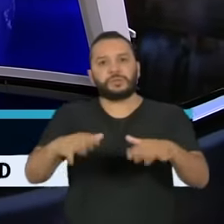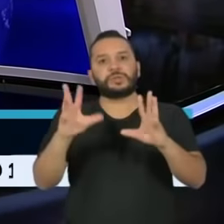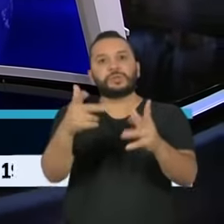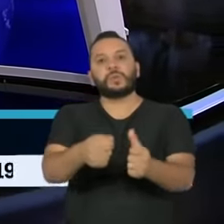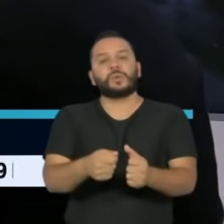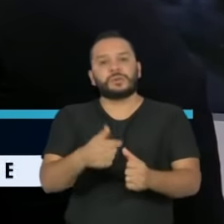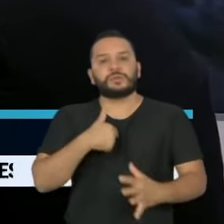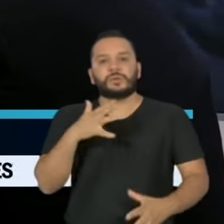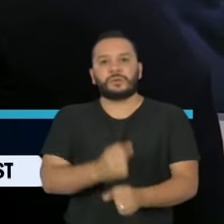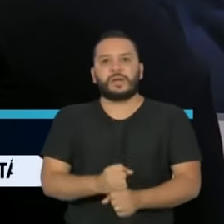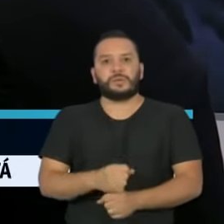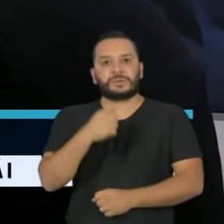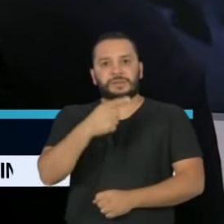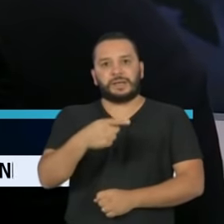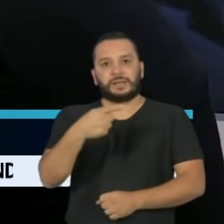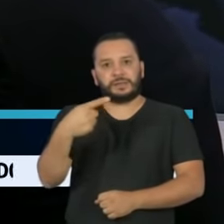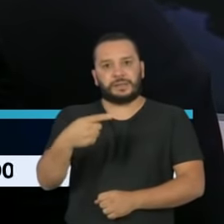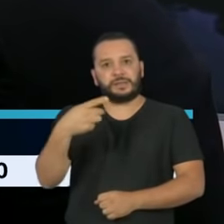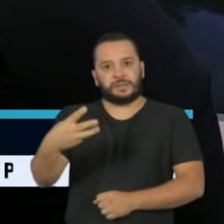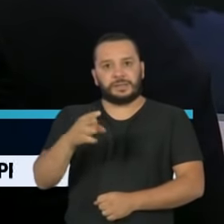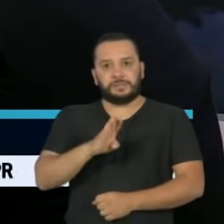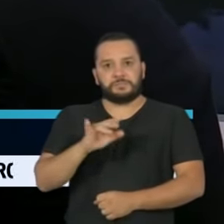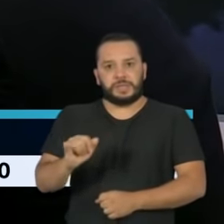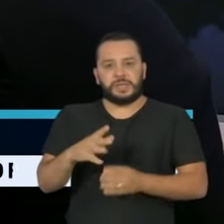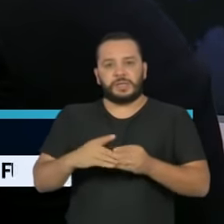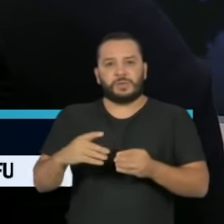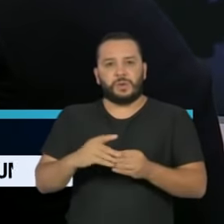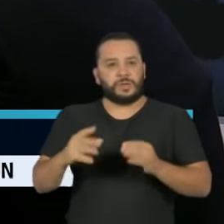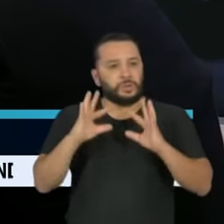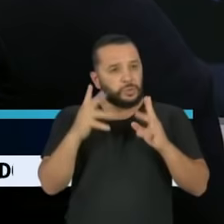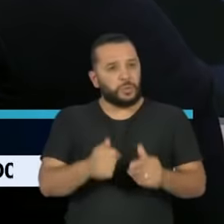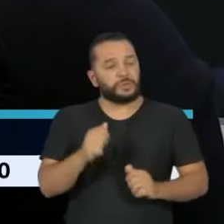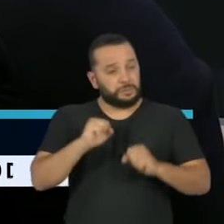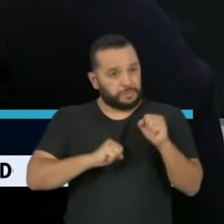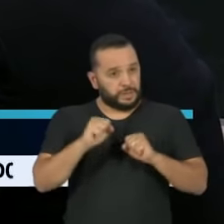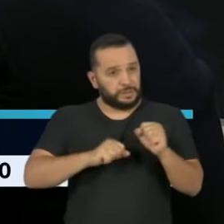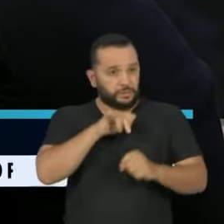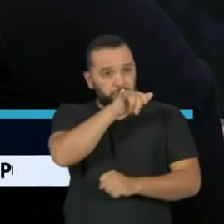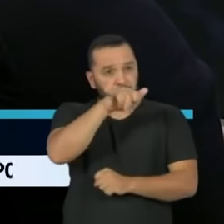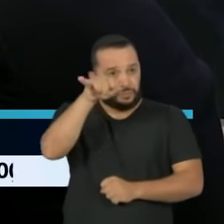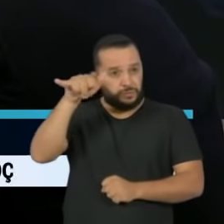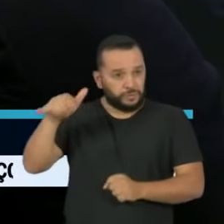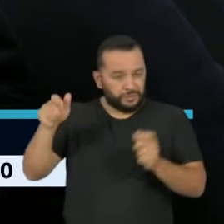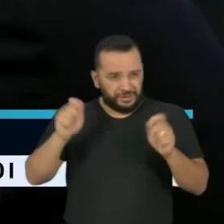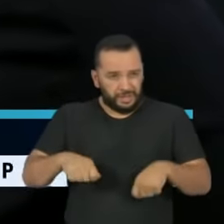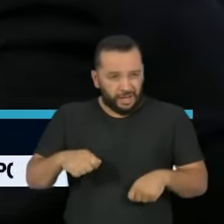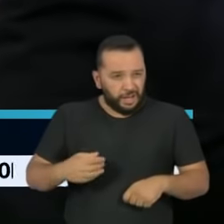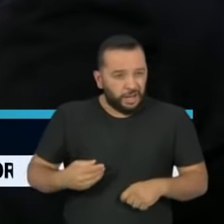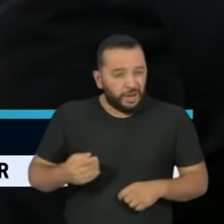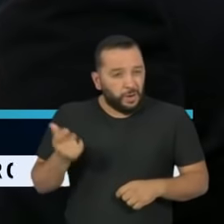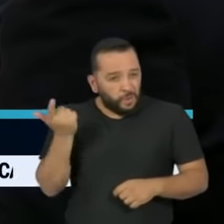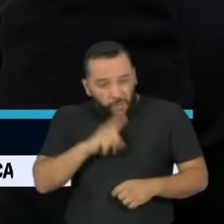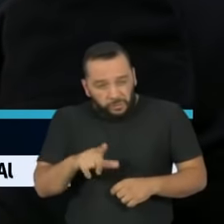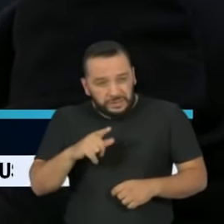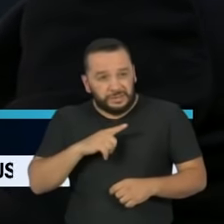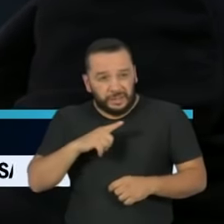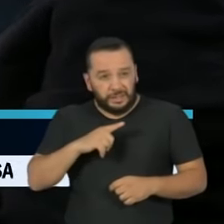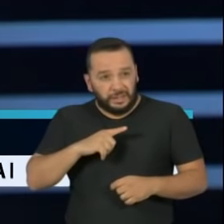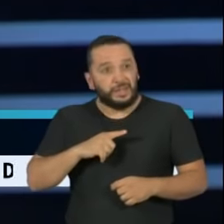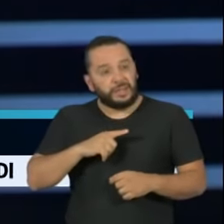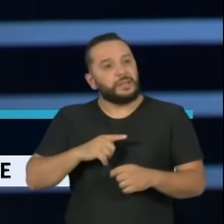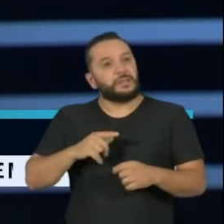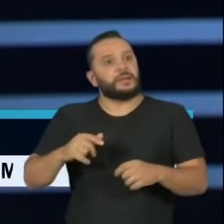chegar a 113 bilhões de dólares. Será que todas as companhias vão conseguir sobreviver com essa pandemia do coronavírus? Não